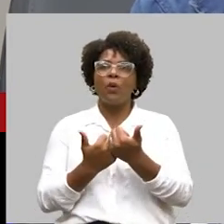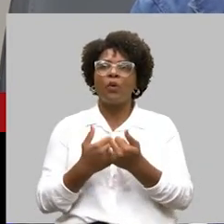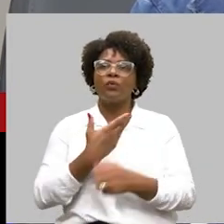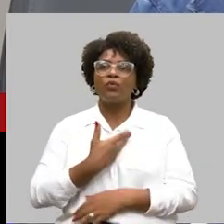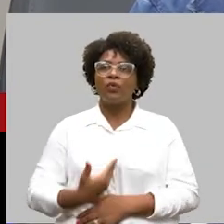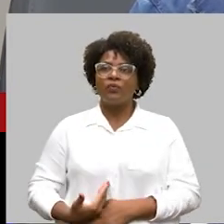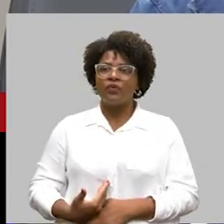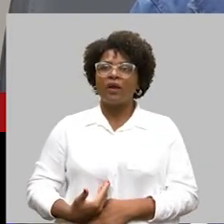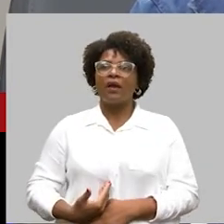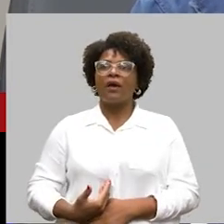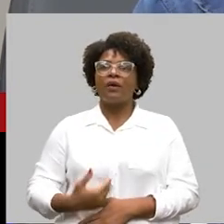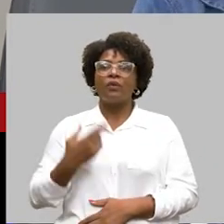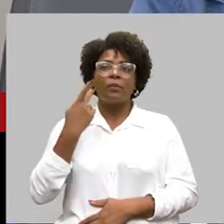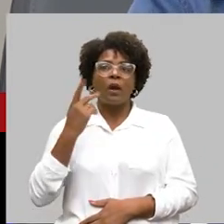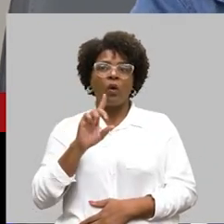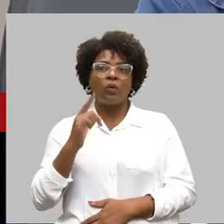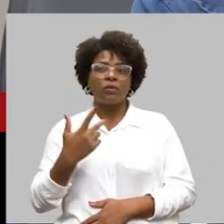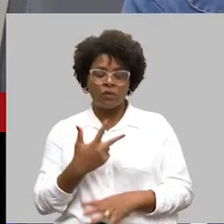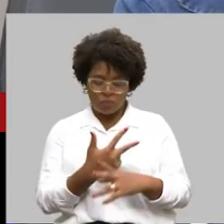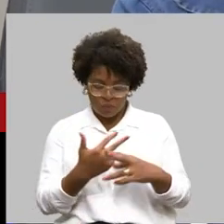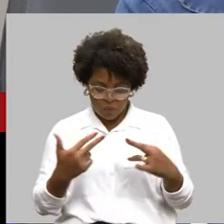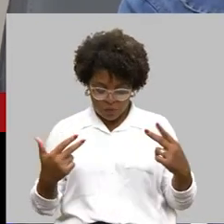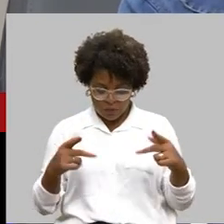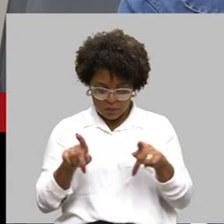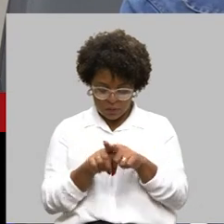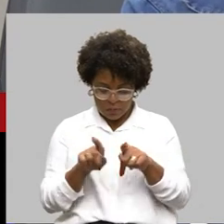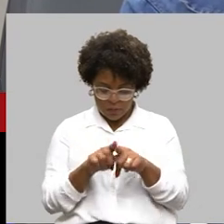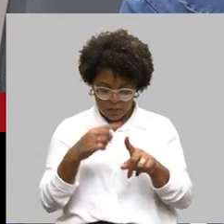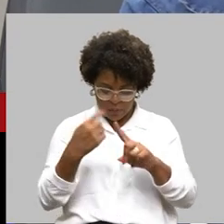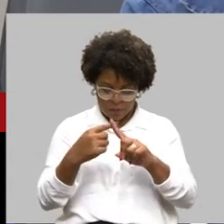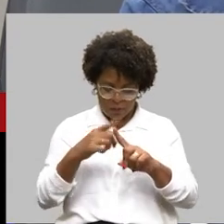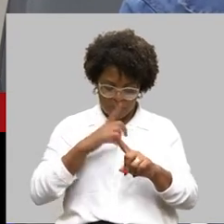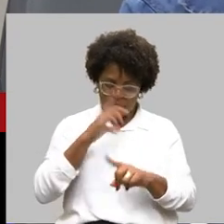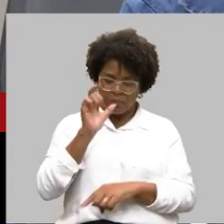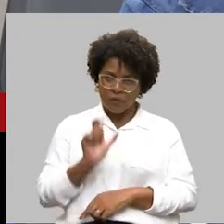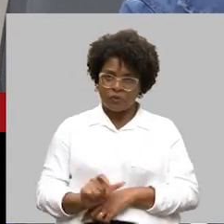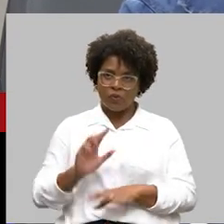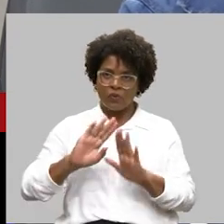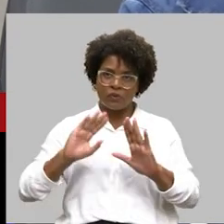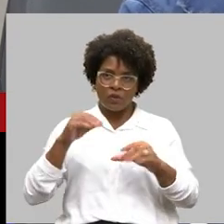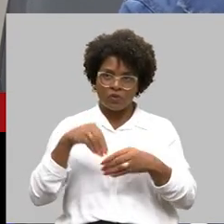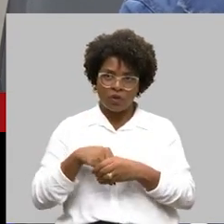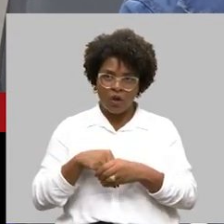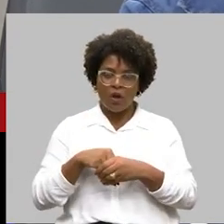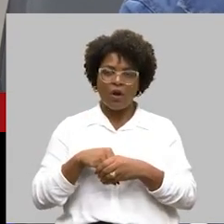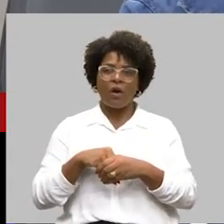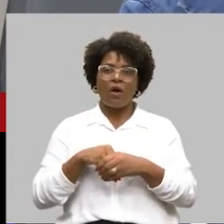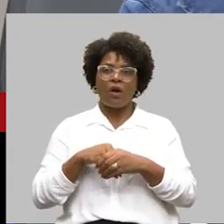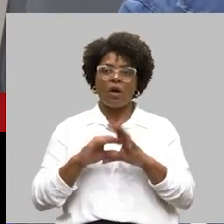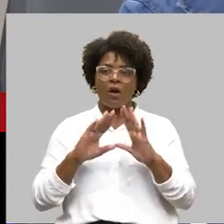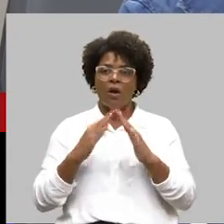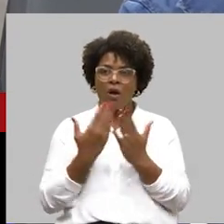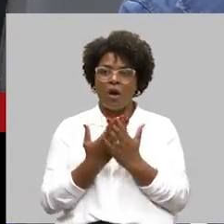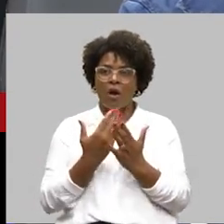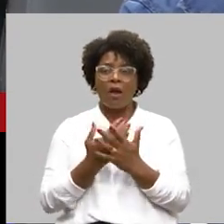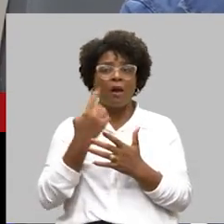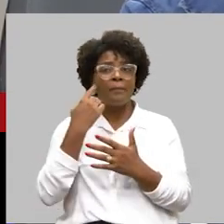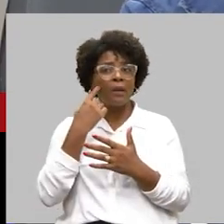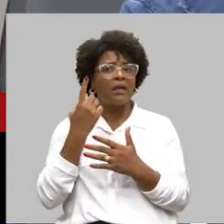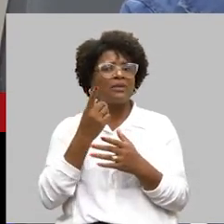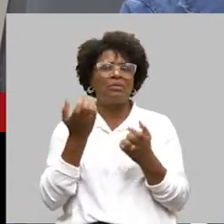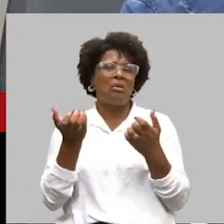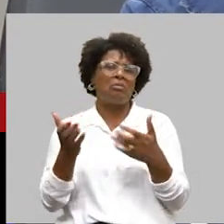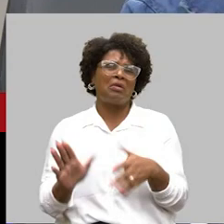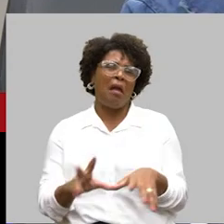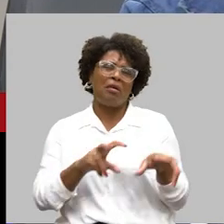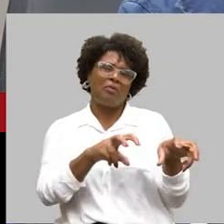críos porque tem muita gente que tá na escola às vezes tem o pessoal que não pensa em seguir na agronomia na veterinária